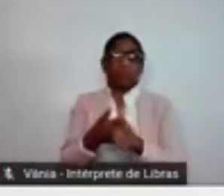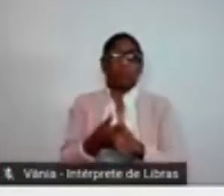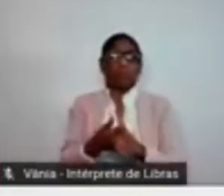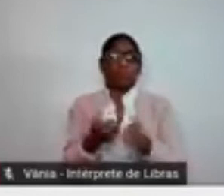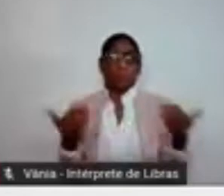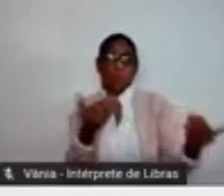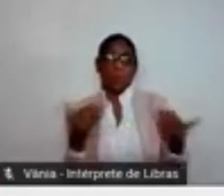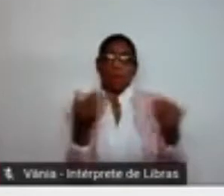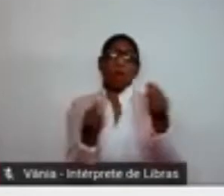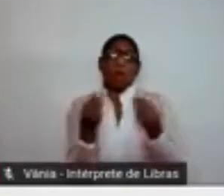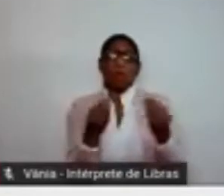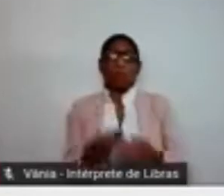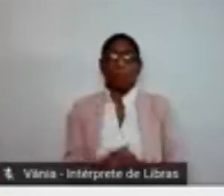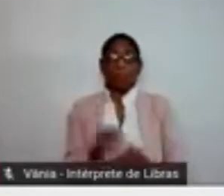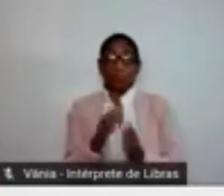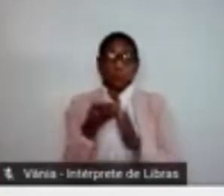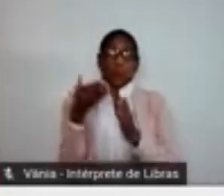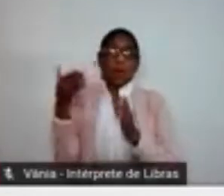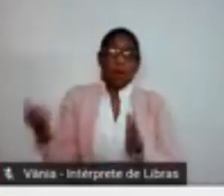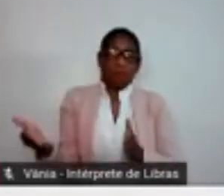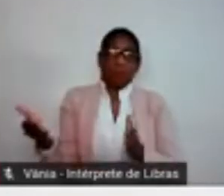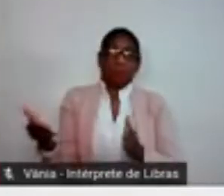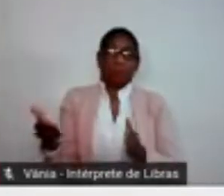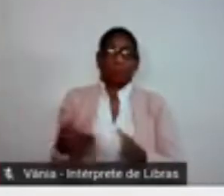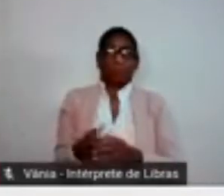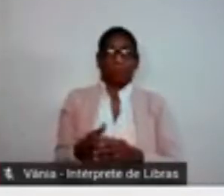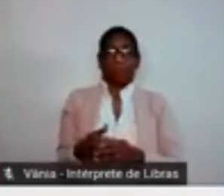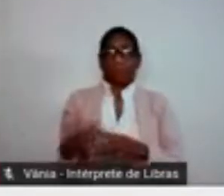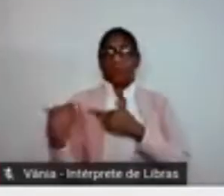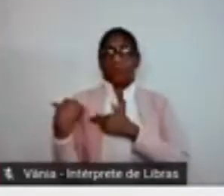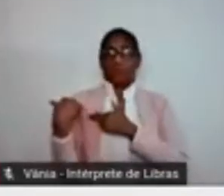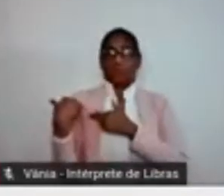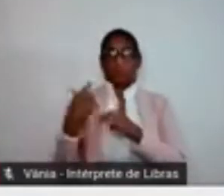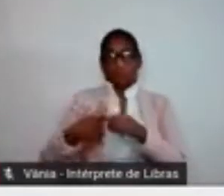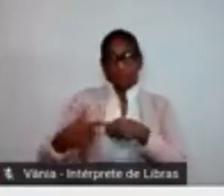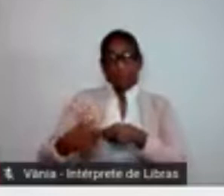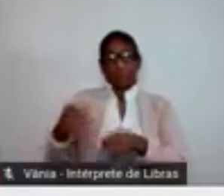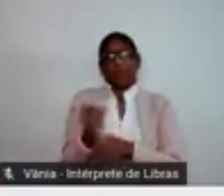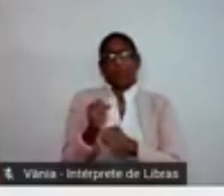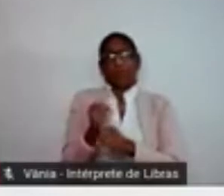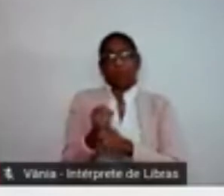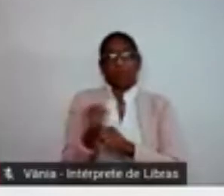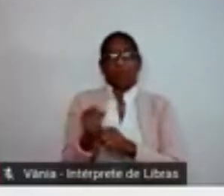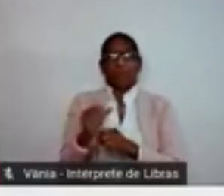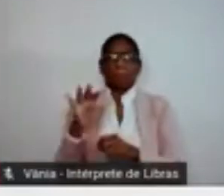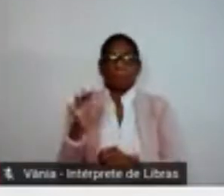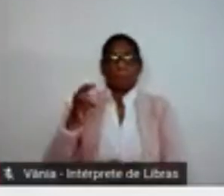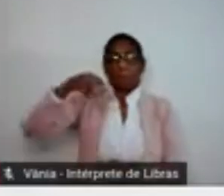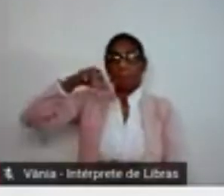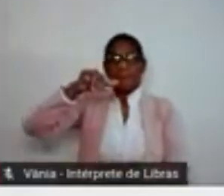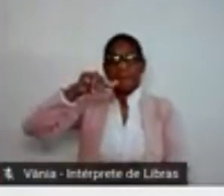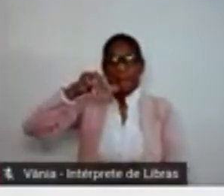observa ali, ao lado, a responsável também pela nota da média ponderada dessa